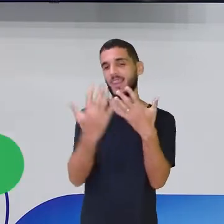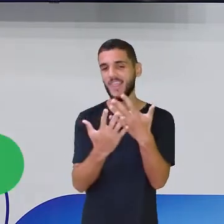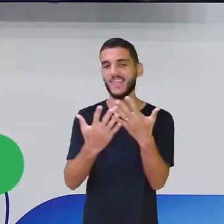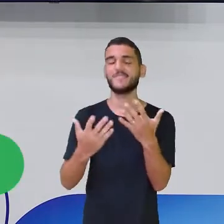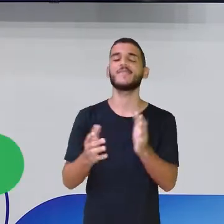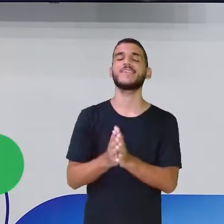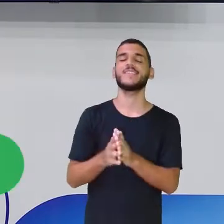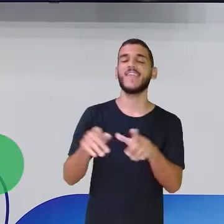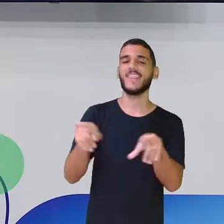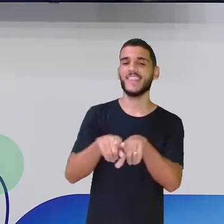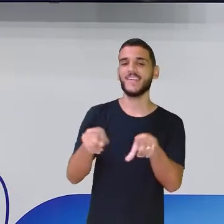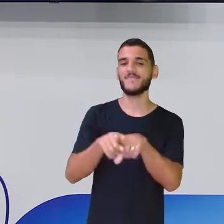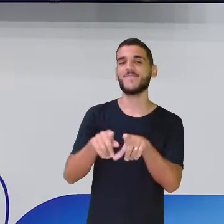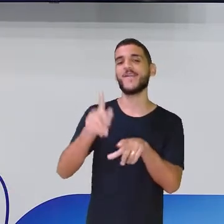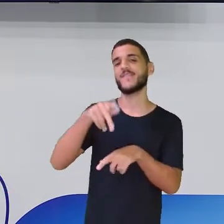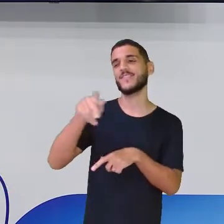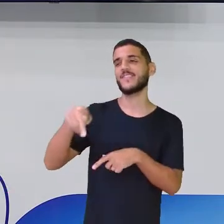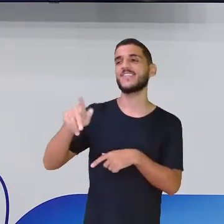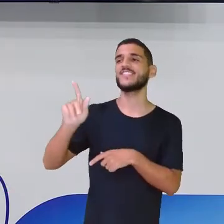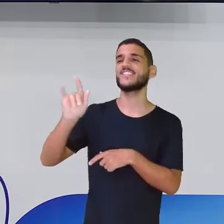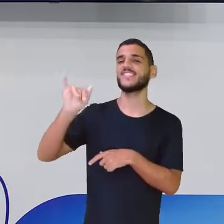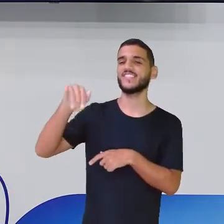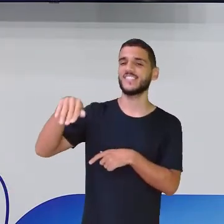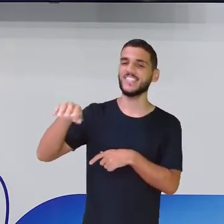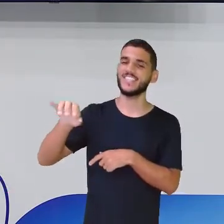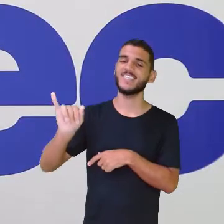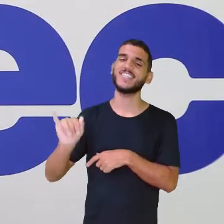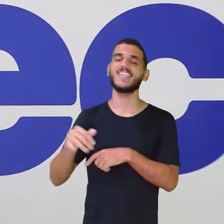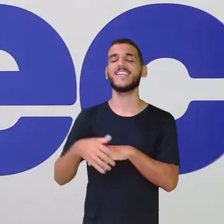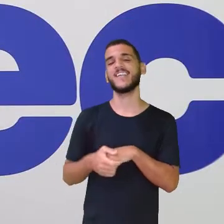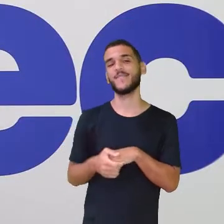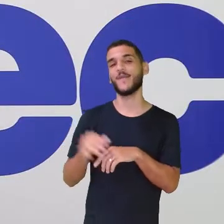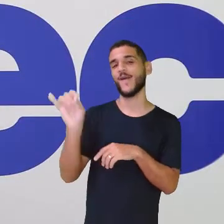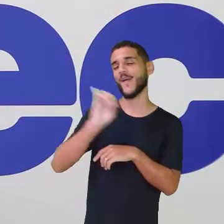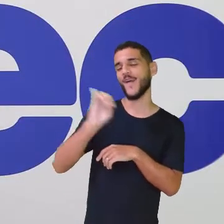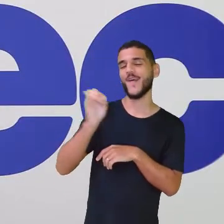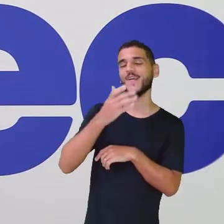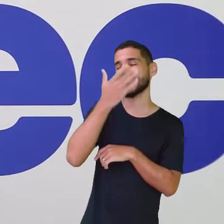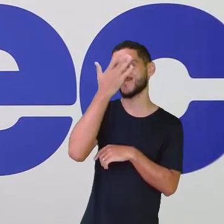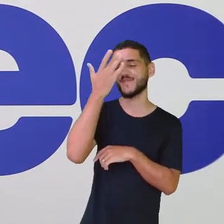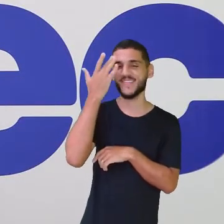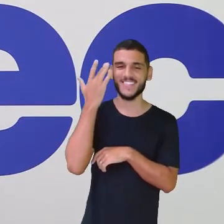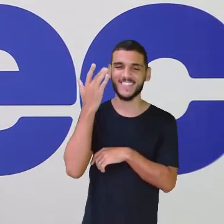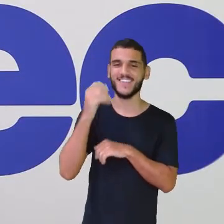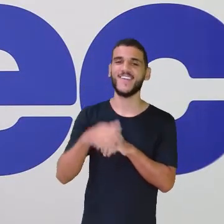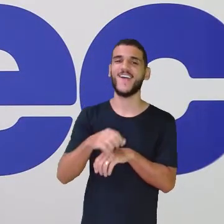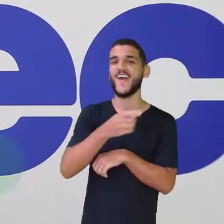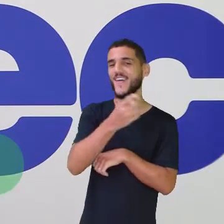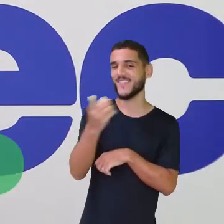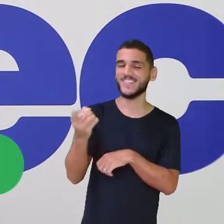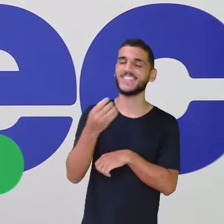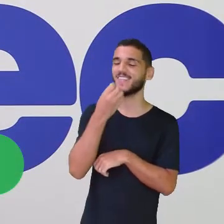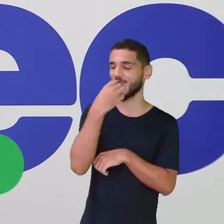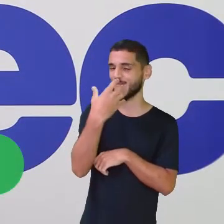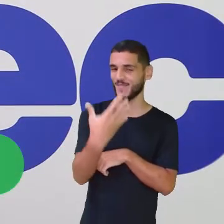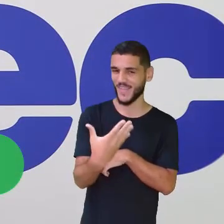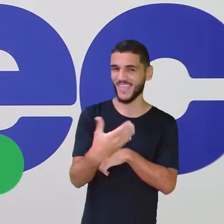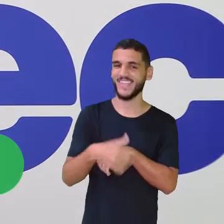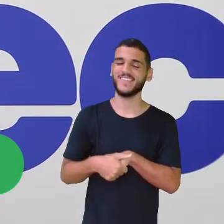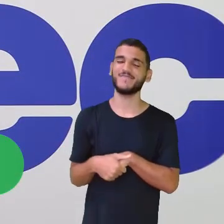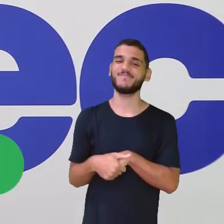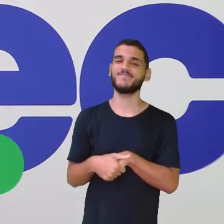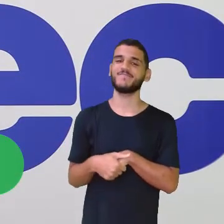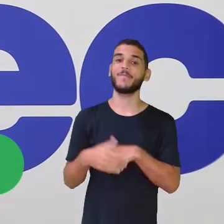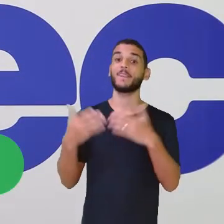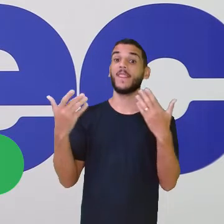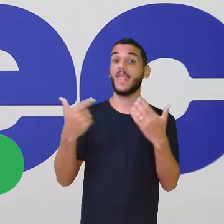também Gini, como sempre. Oi pessoal, como é que vocês estão? Então,